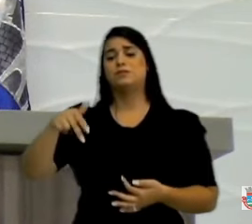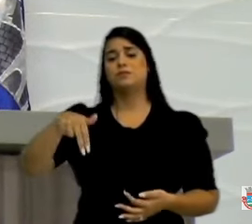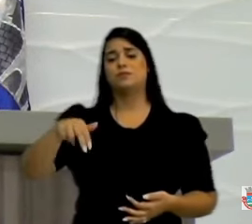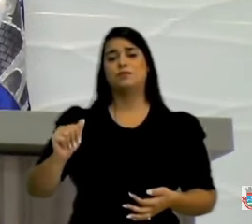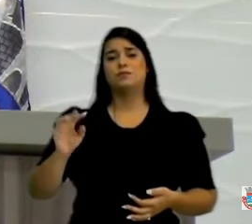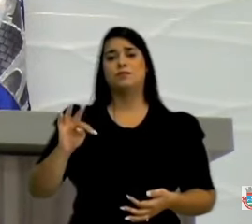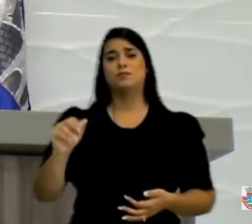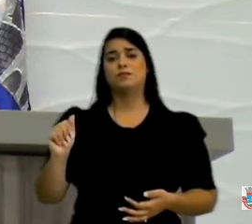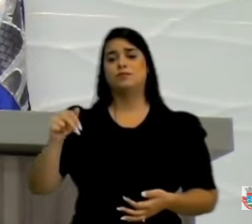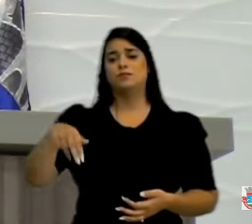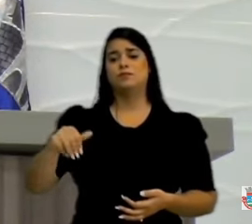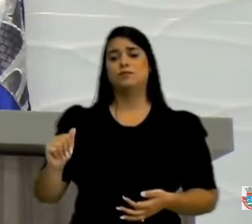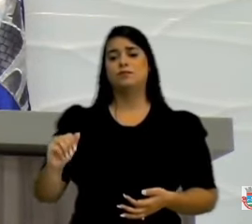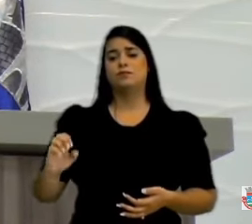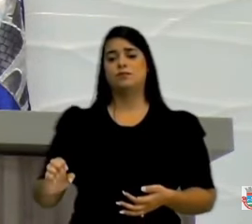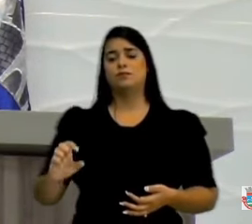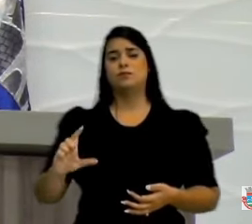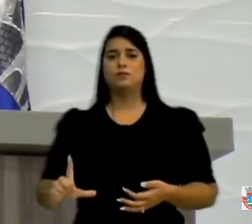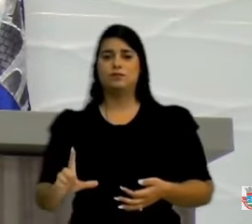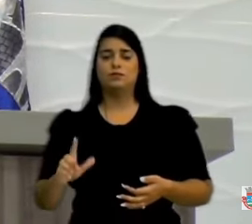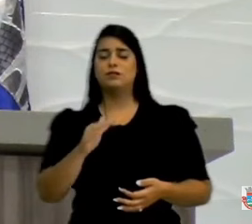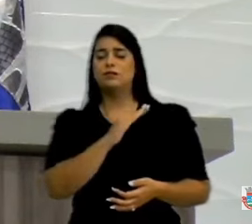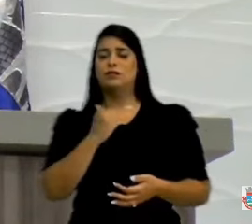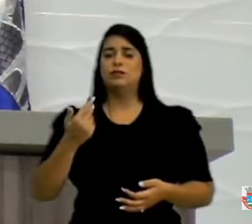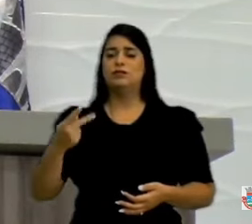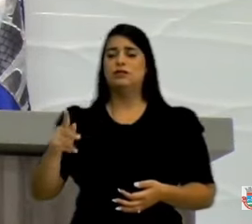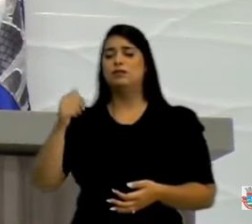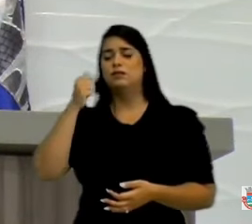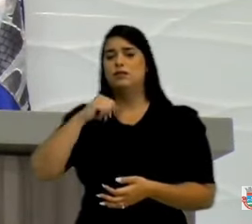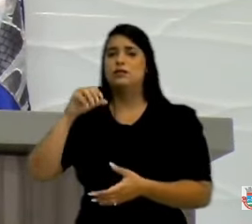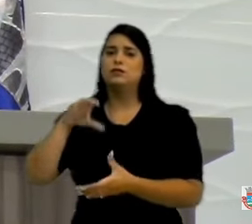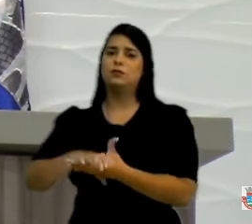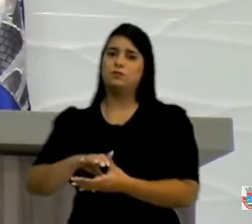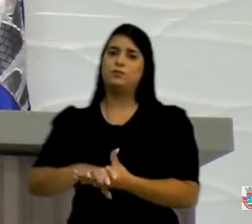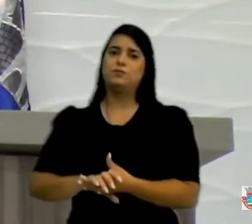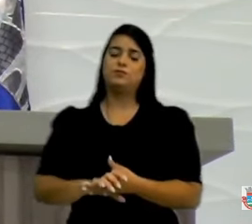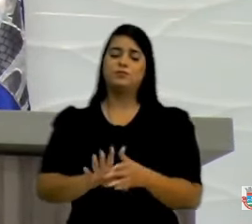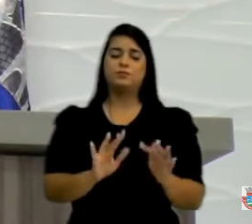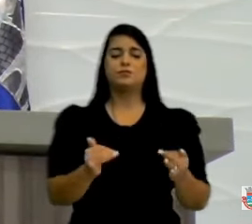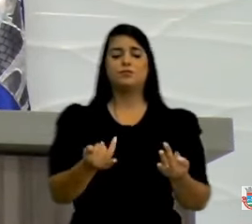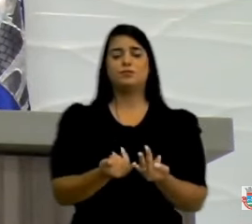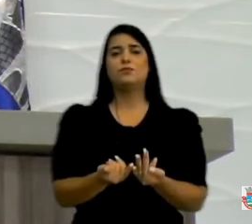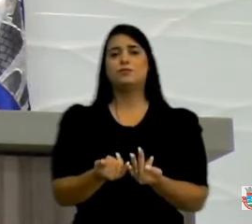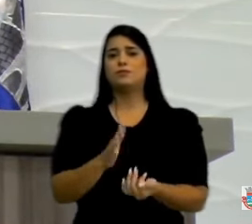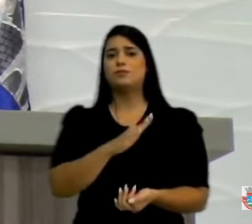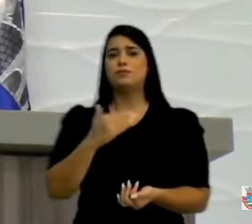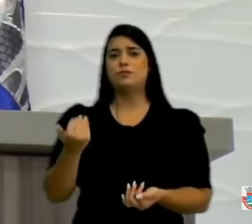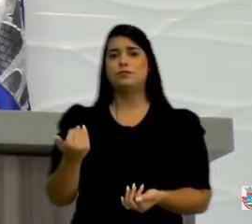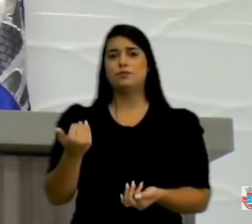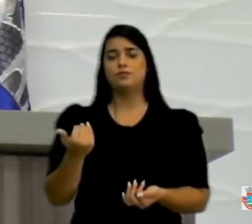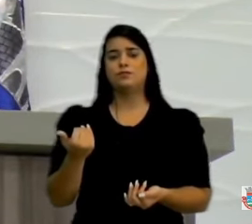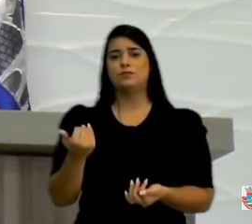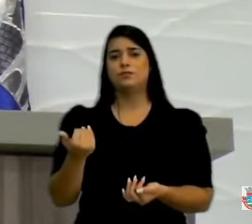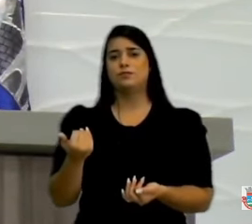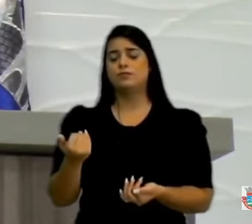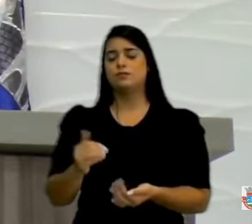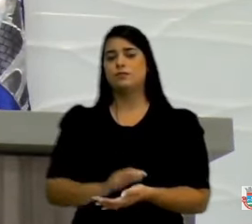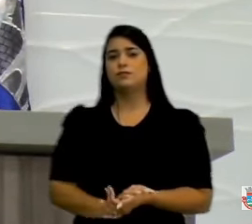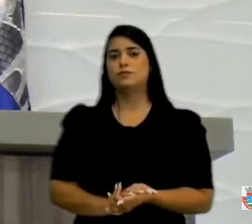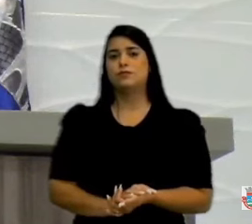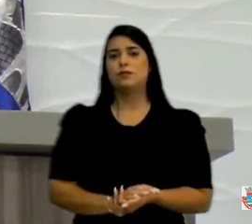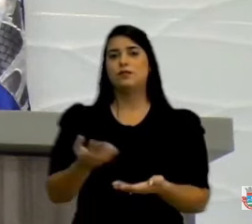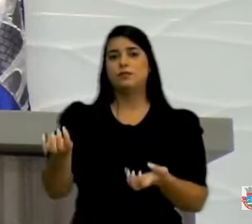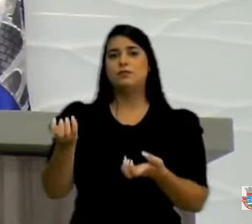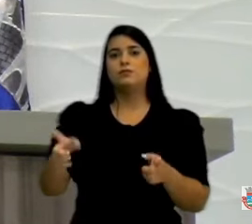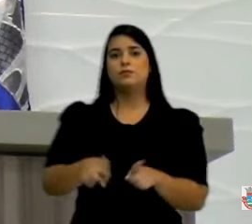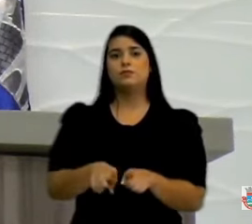pelo falecimento de sua esposa Ivete e todas as famílias que perderam seus entes queridos nesse momento. E quero